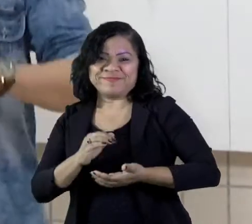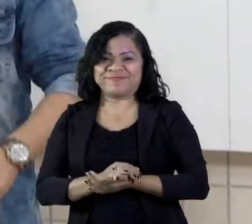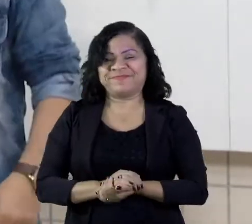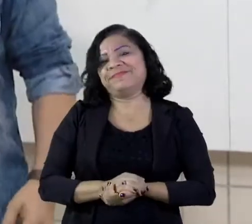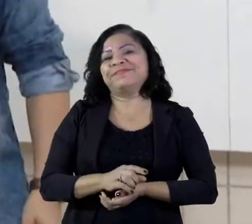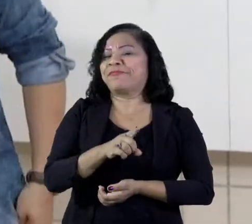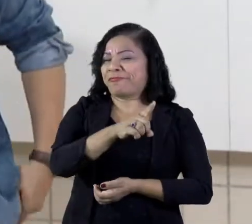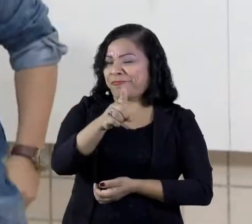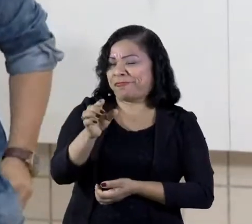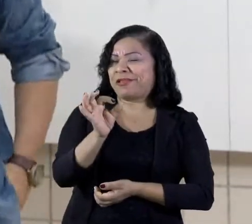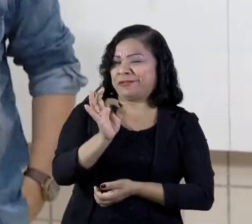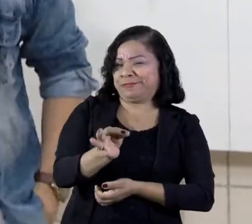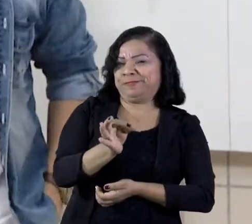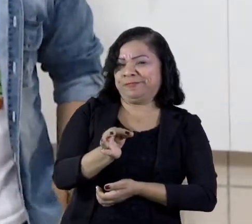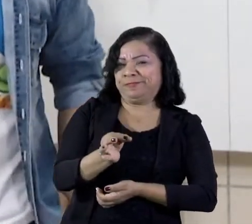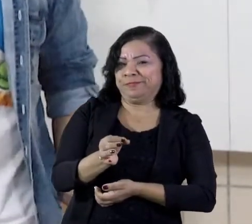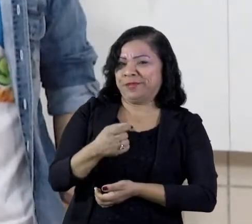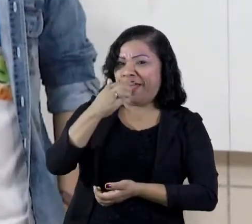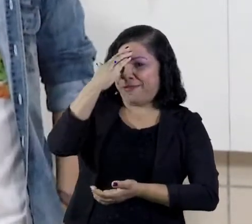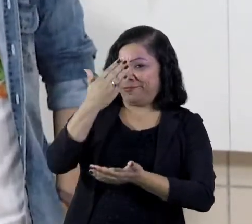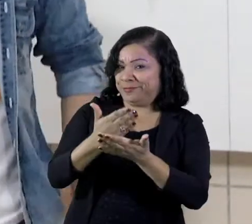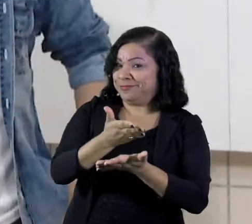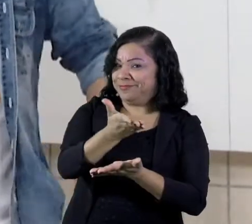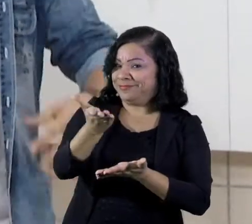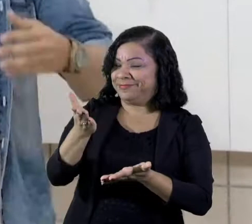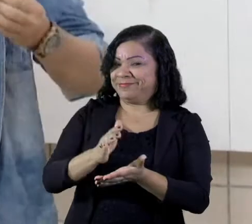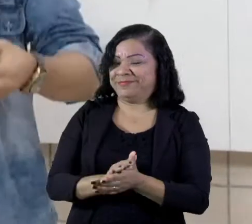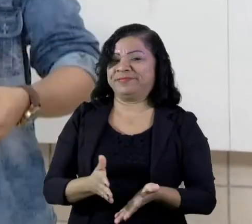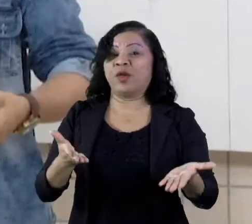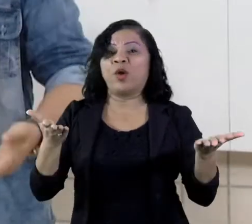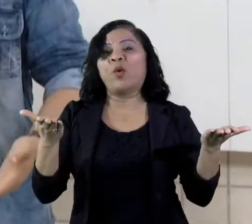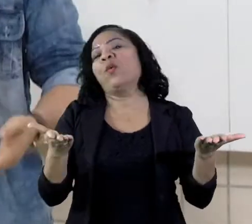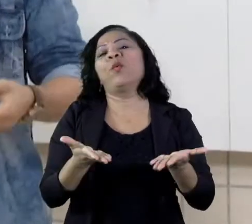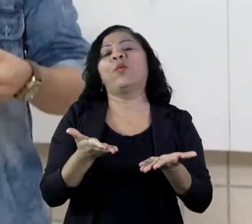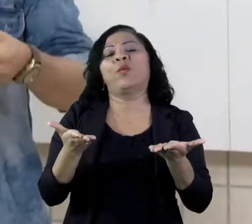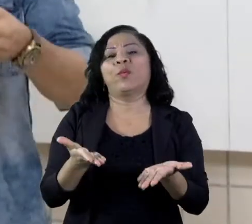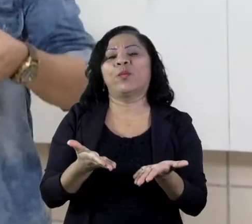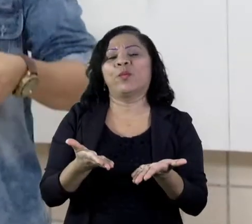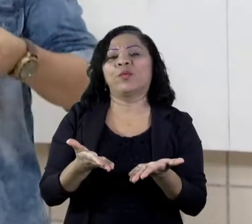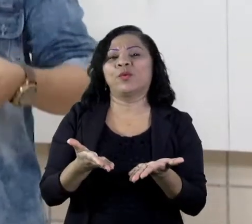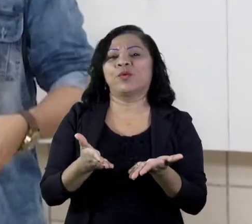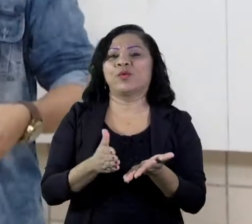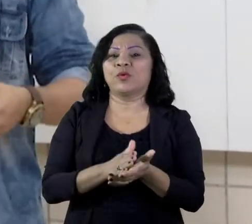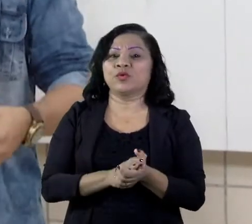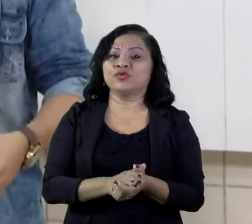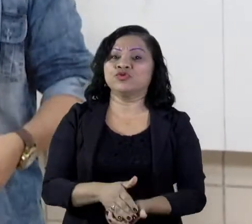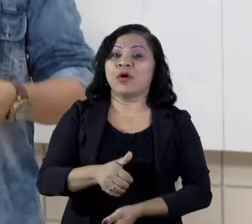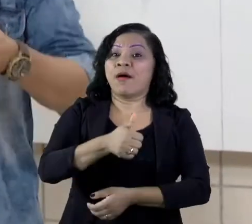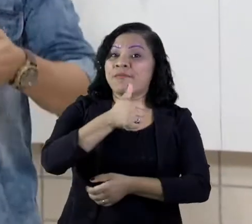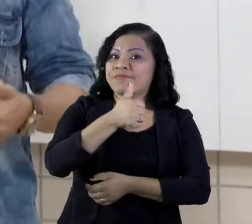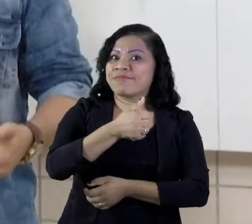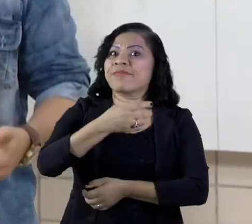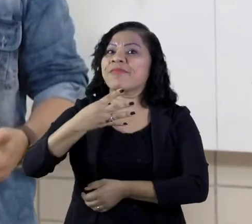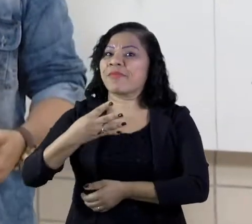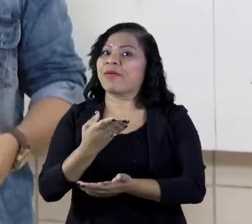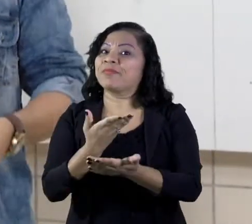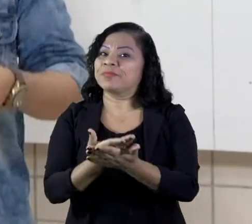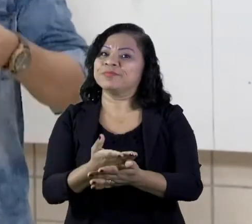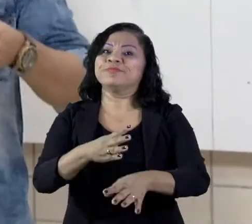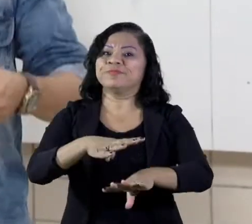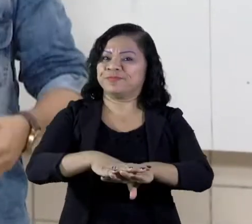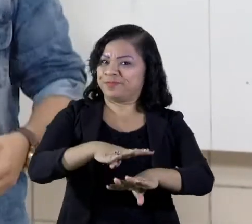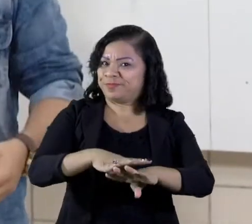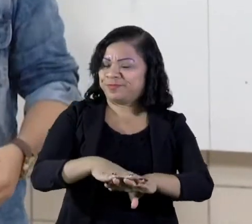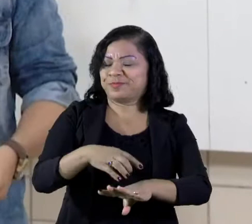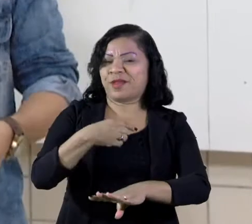são espertos, eu confio em vocês. Hoje nós vamos para a nossa 14ª aula de matemática. Eu